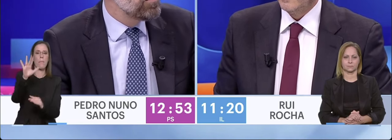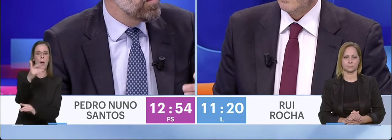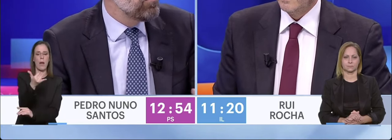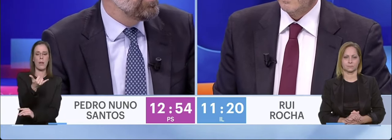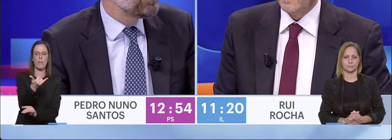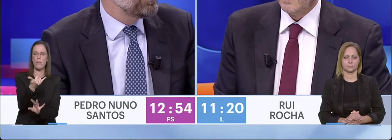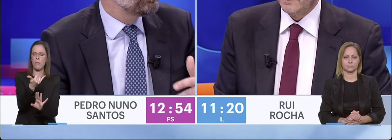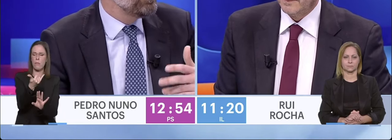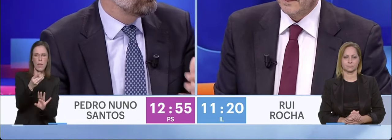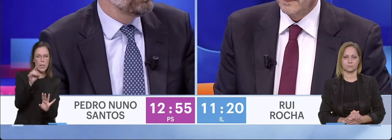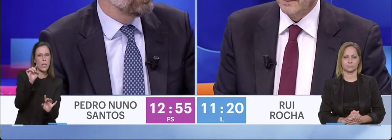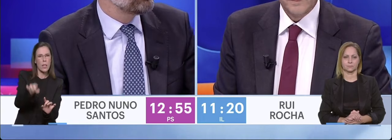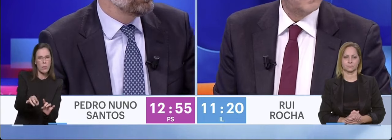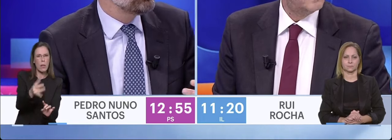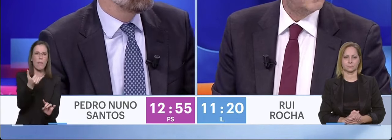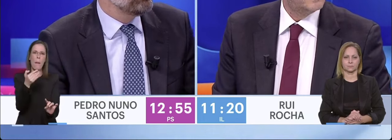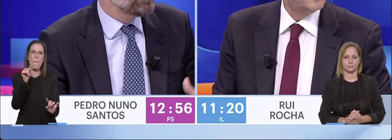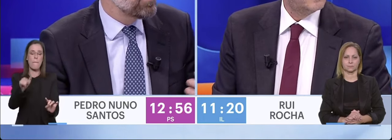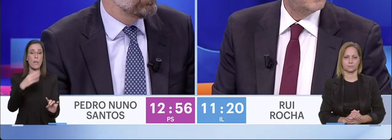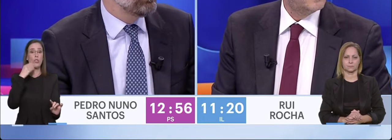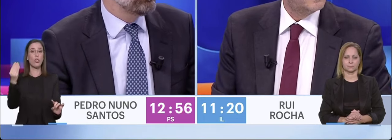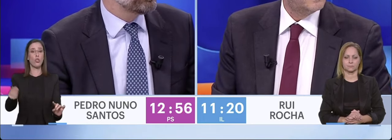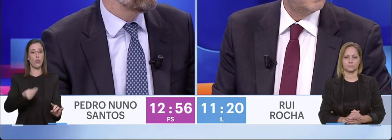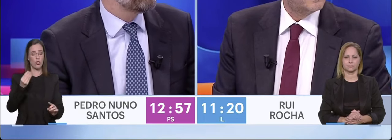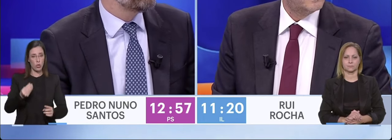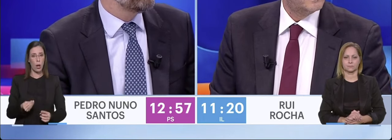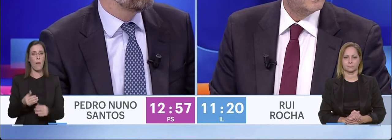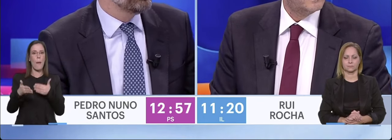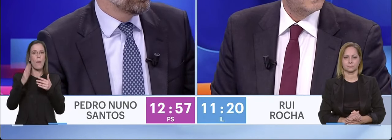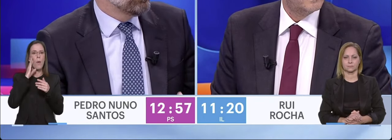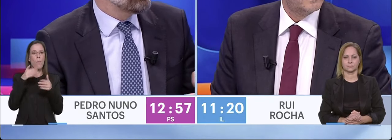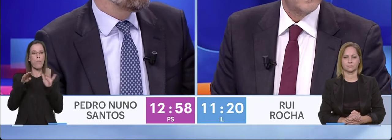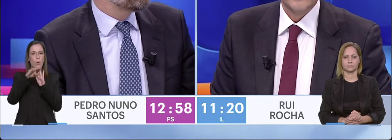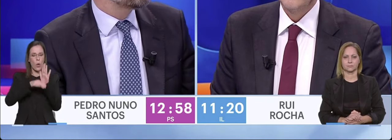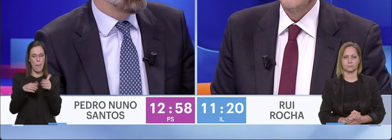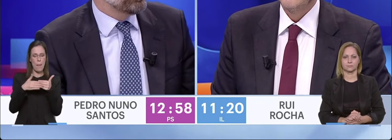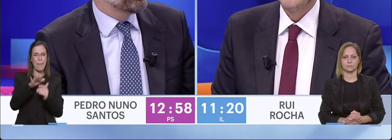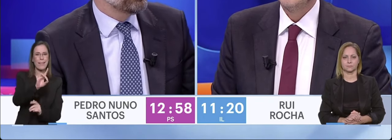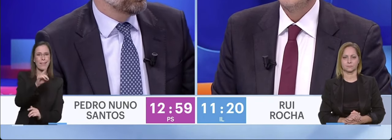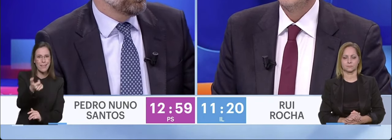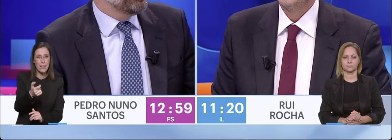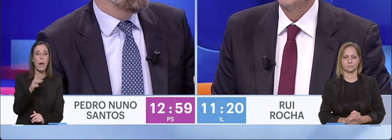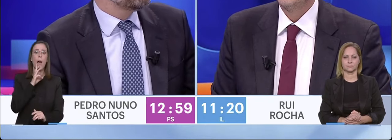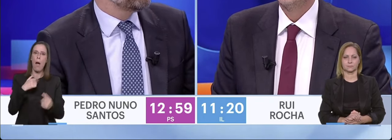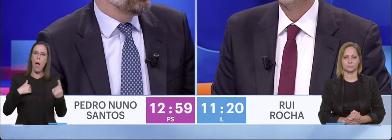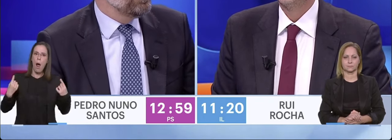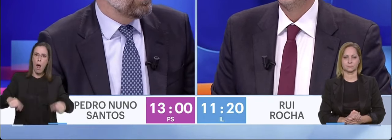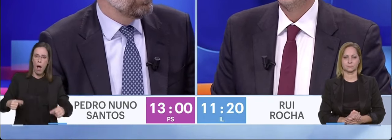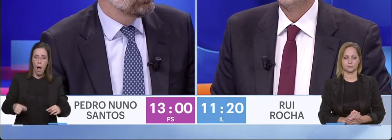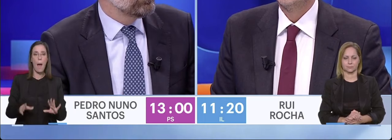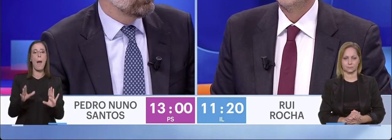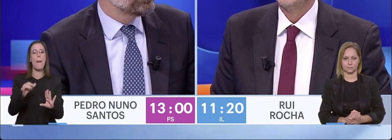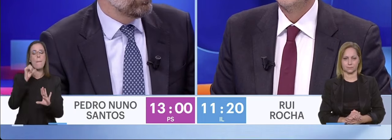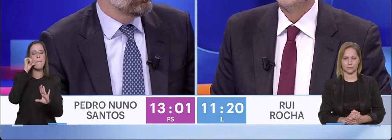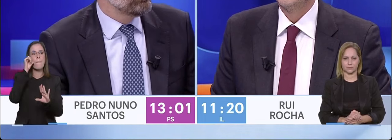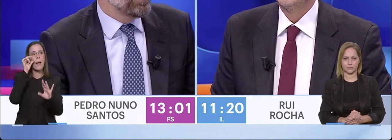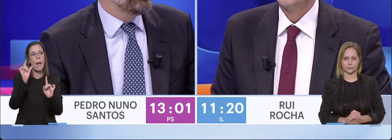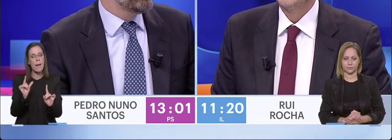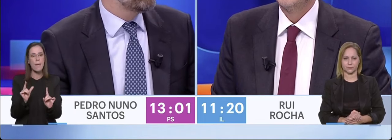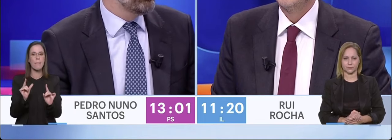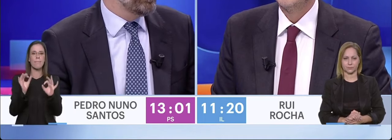20 cerca de 26.000 27.000 jovens a receber o porta 65 nós temos respostas elas ainda não não